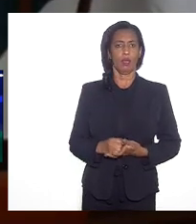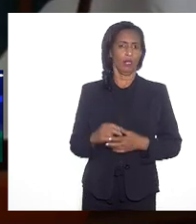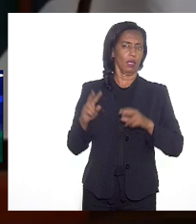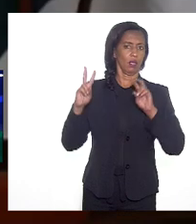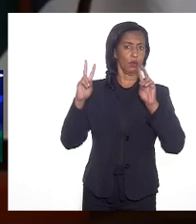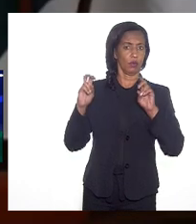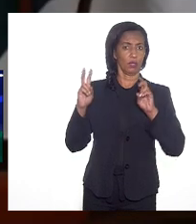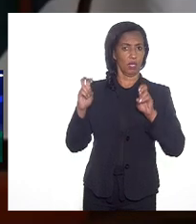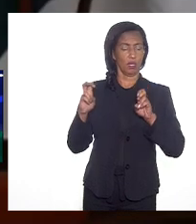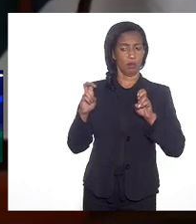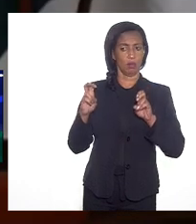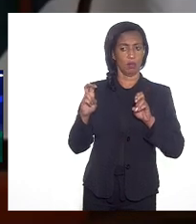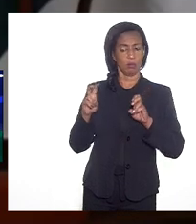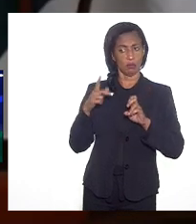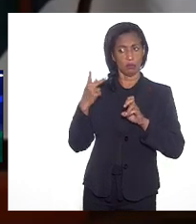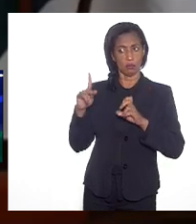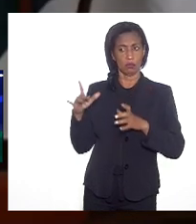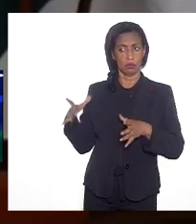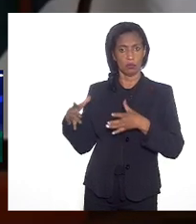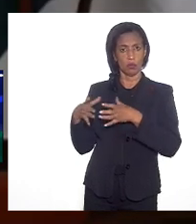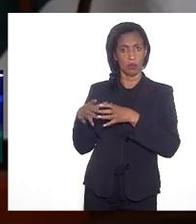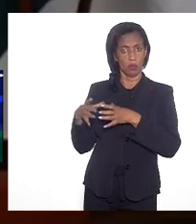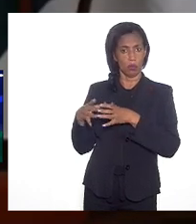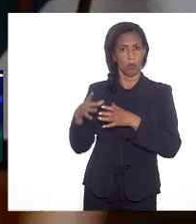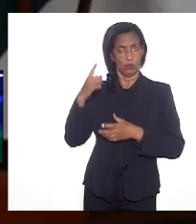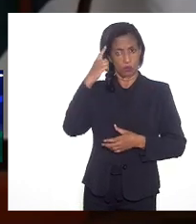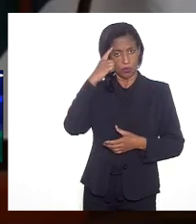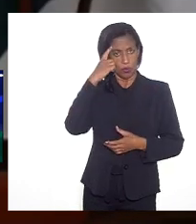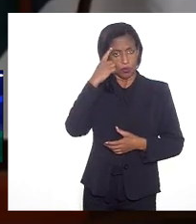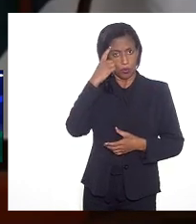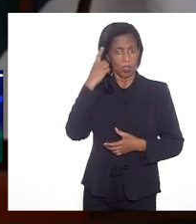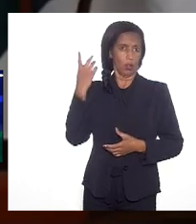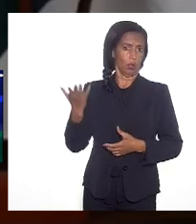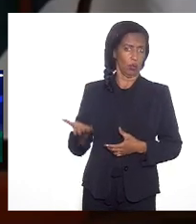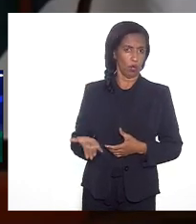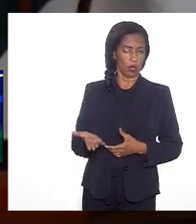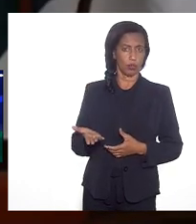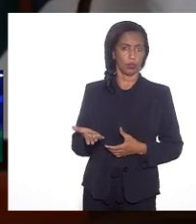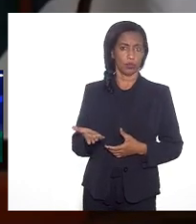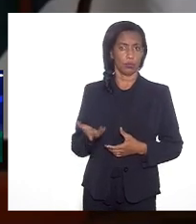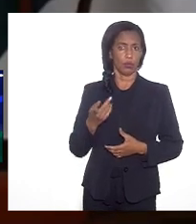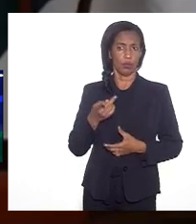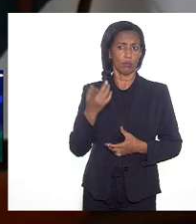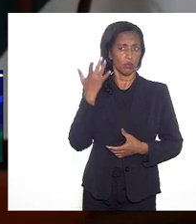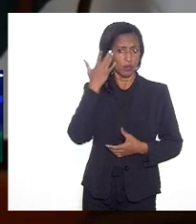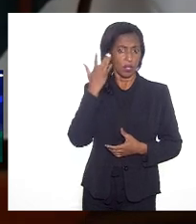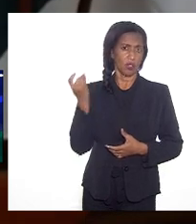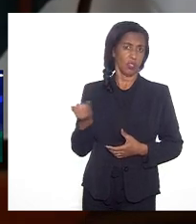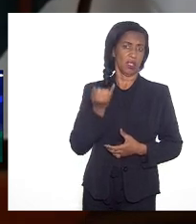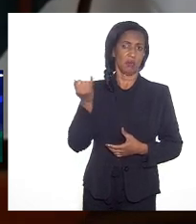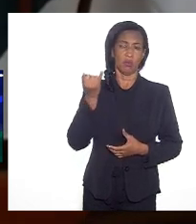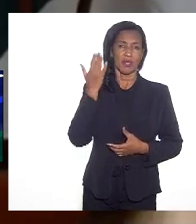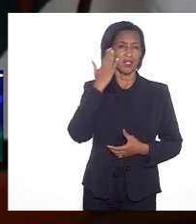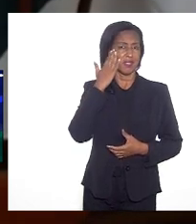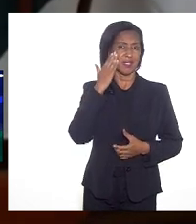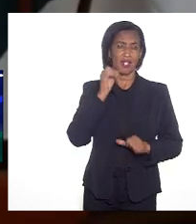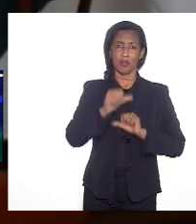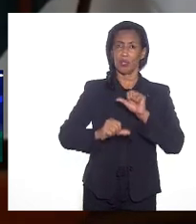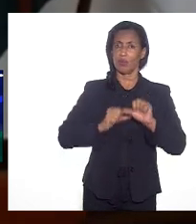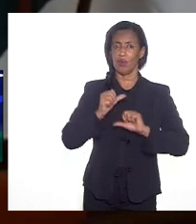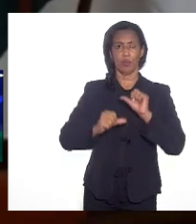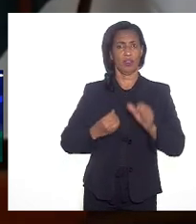o anseio dela ideológico, o anseio que ela entende como importante, mas a gente sabe que não vai mudar nada a vida de